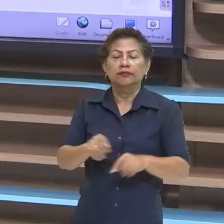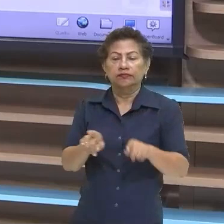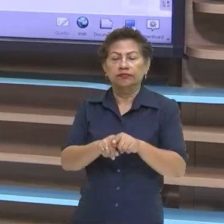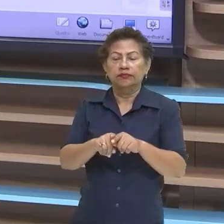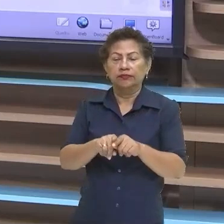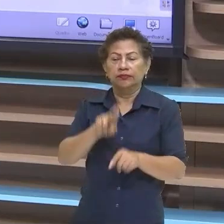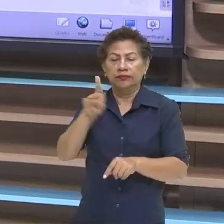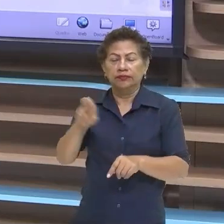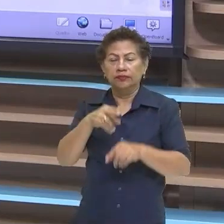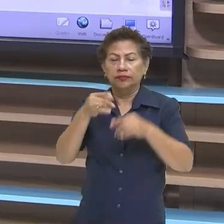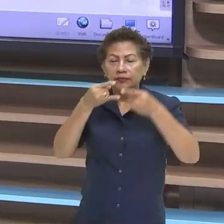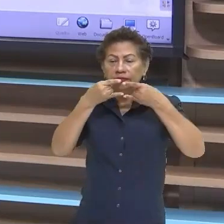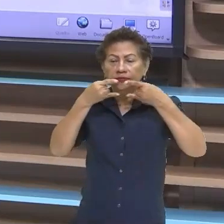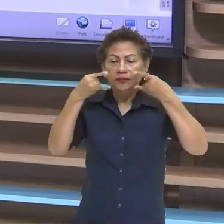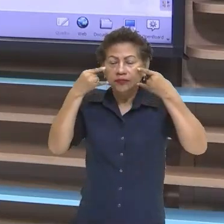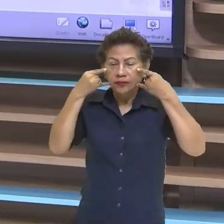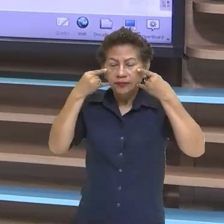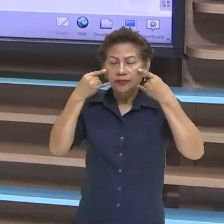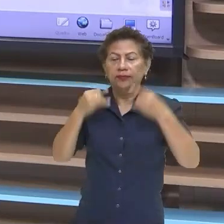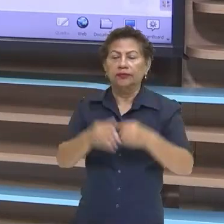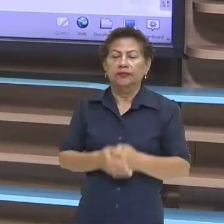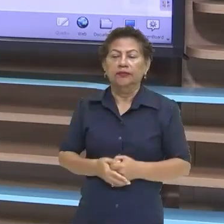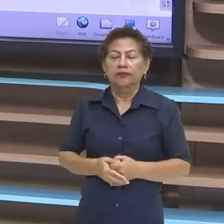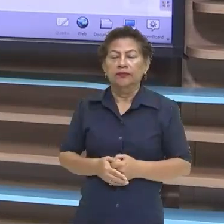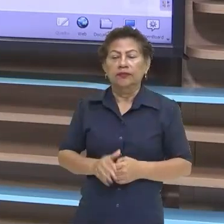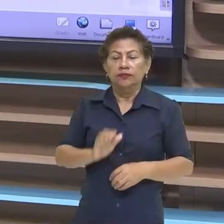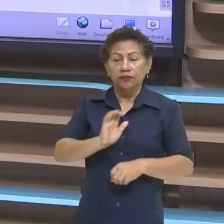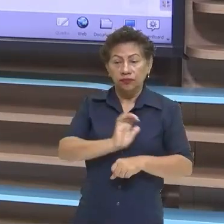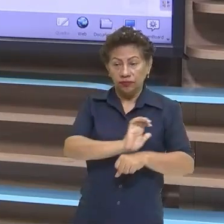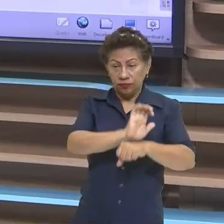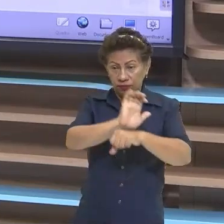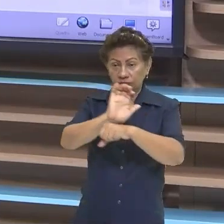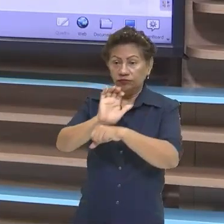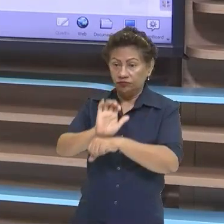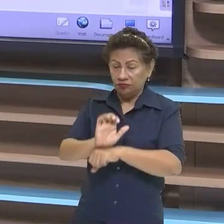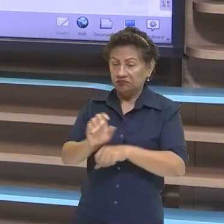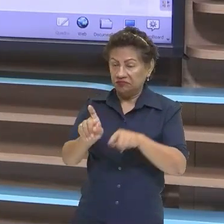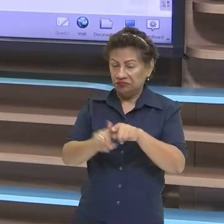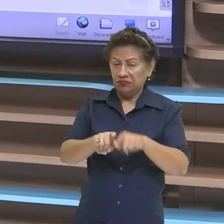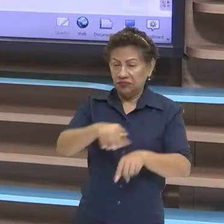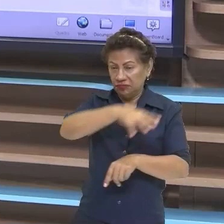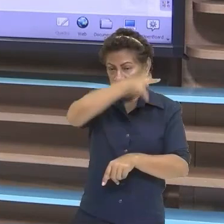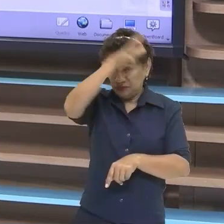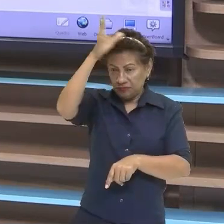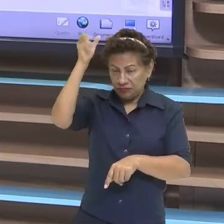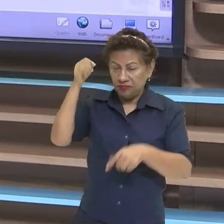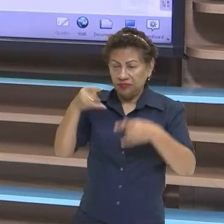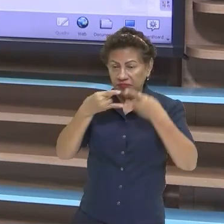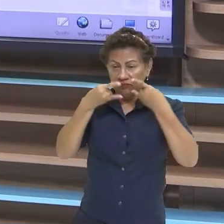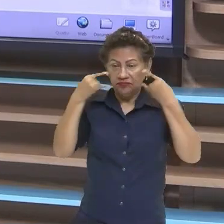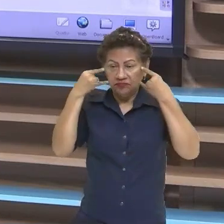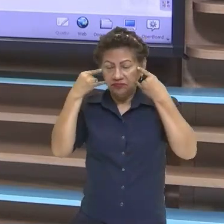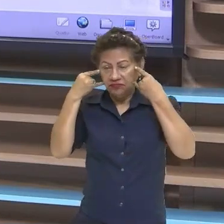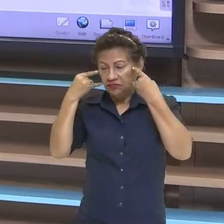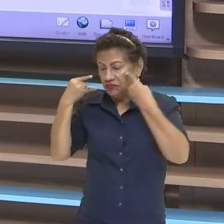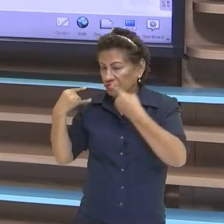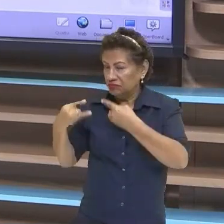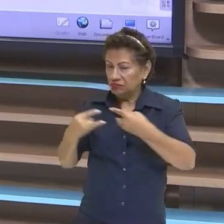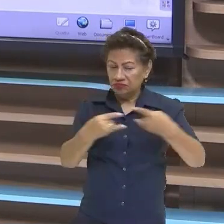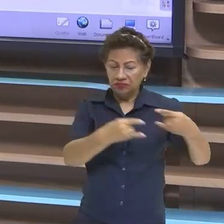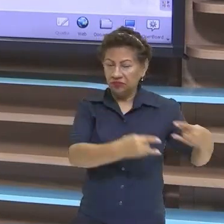muitos estados, né, o Amazonas também já retirou aí o uso obrigatório de máscaras, né, a gente